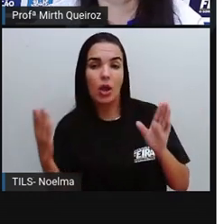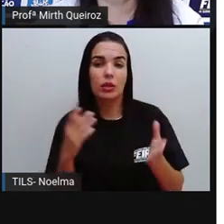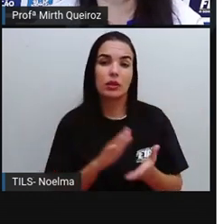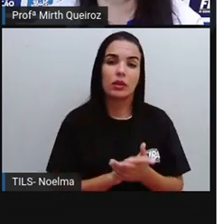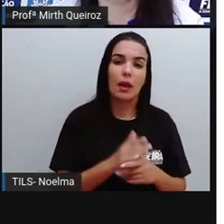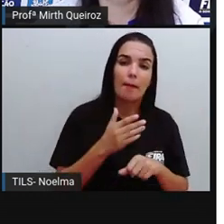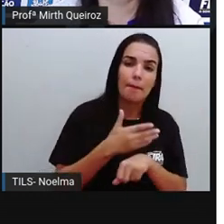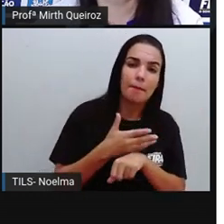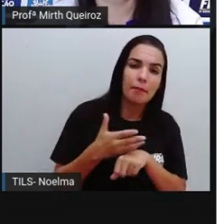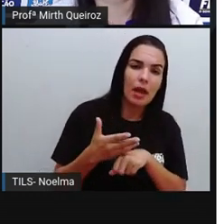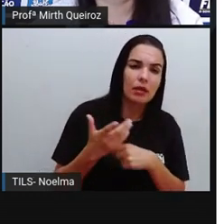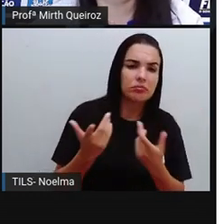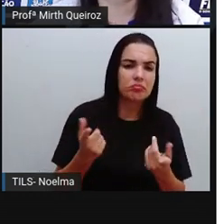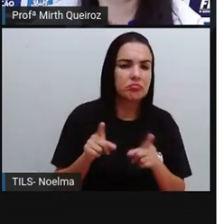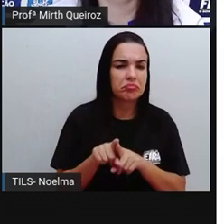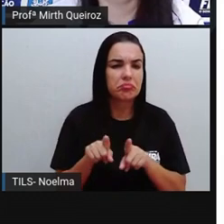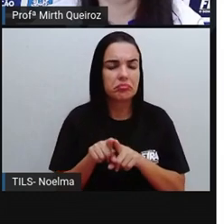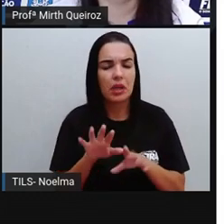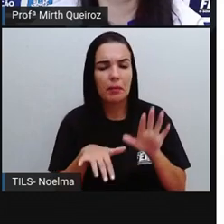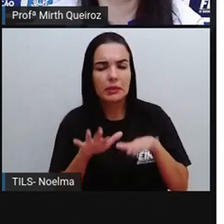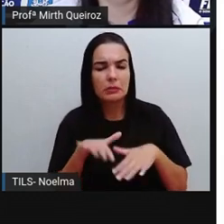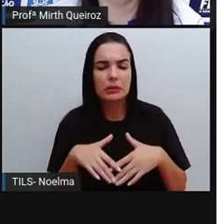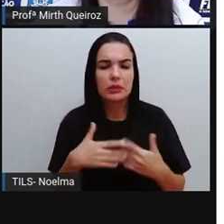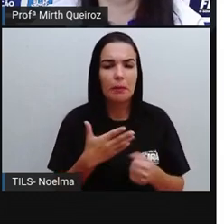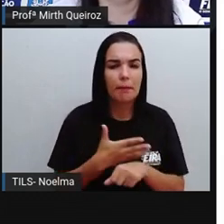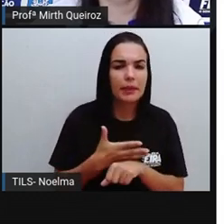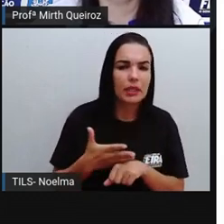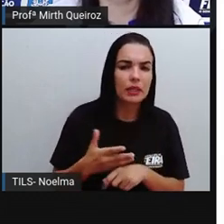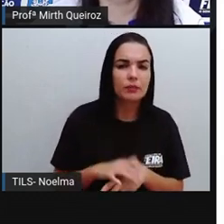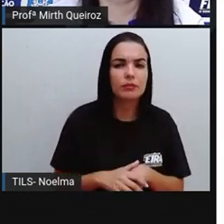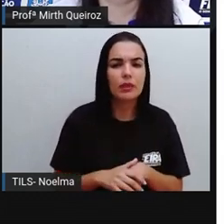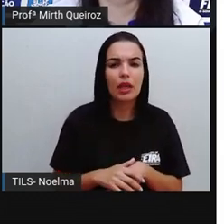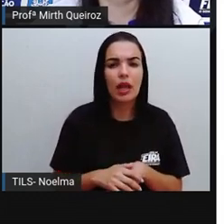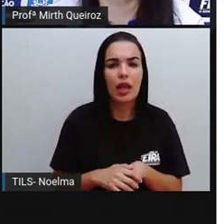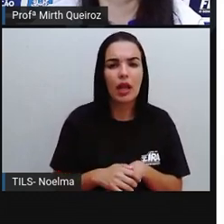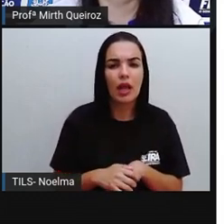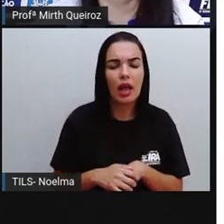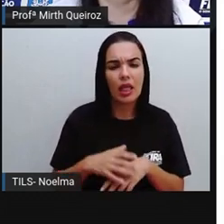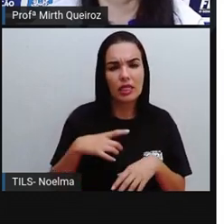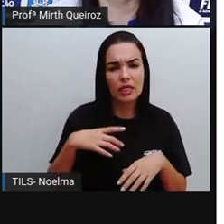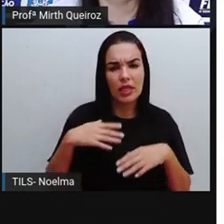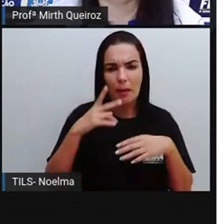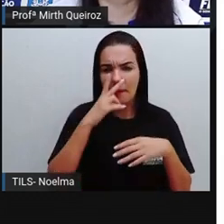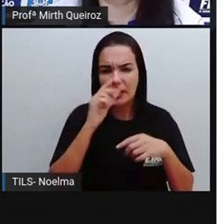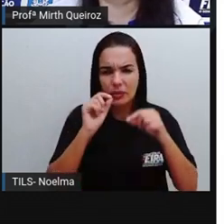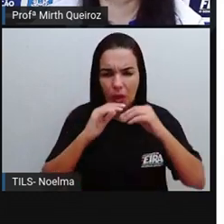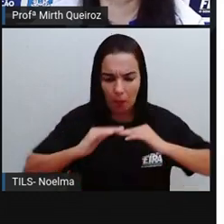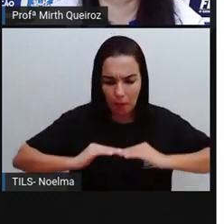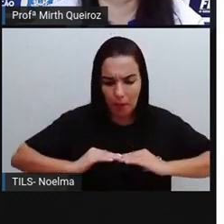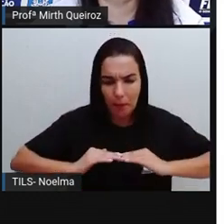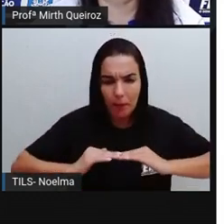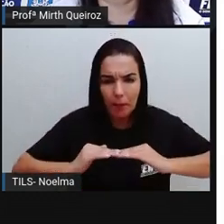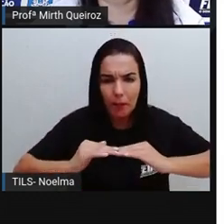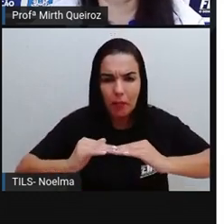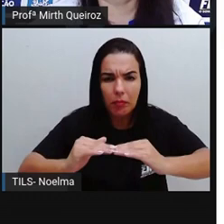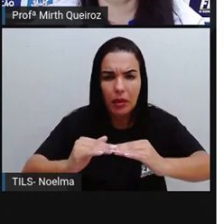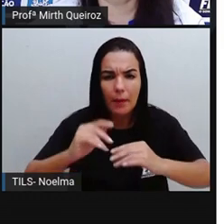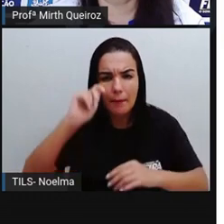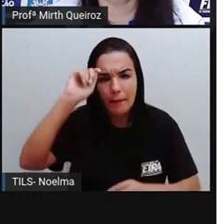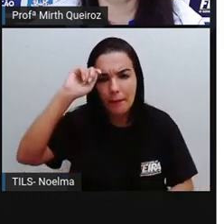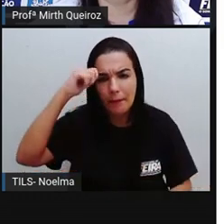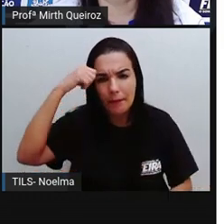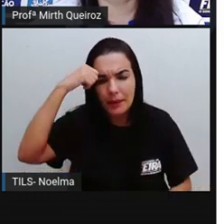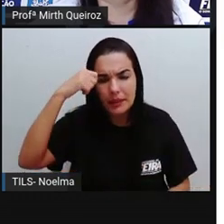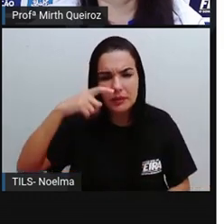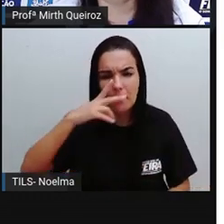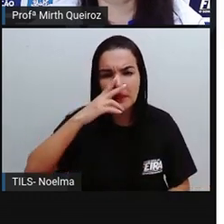do branco para o bege, a cor mais ou menos. Aqui em frente à casa, o piso preto, né? Ao lado aqui